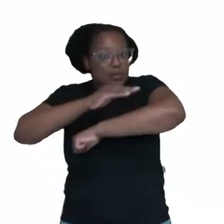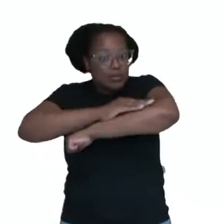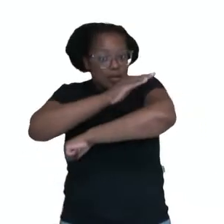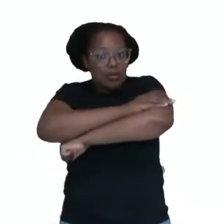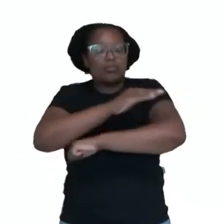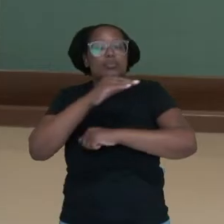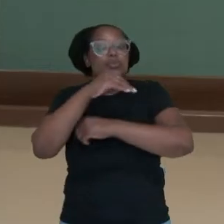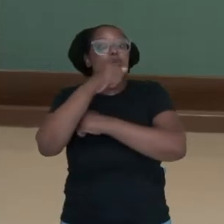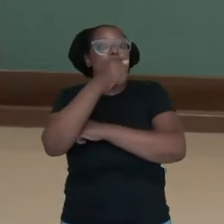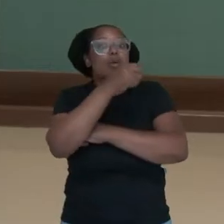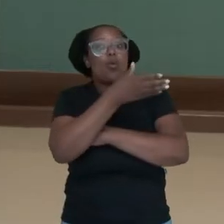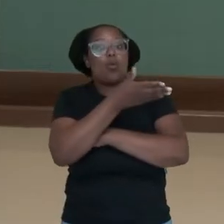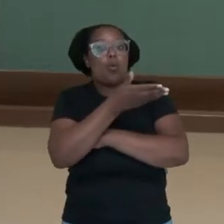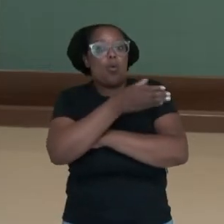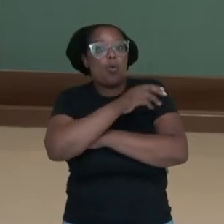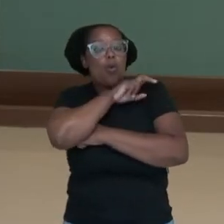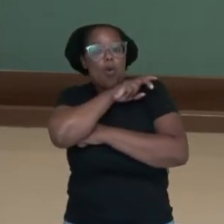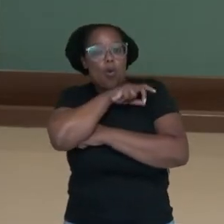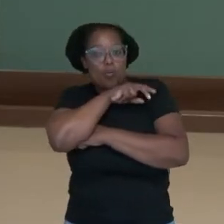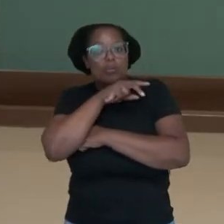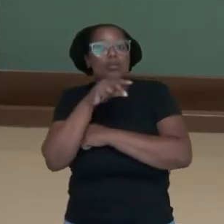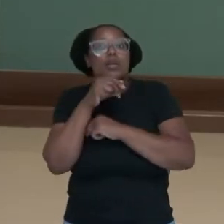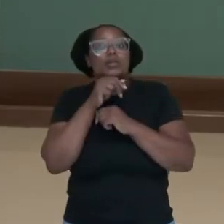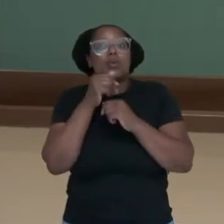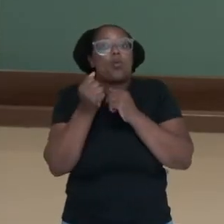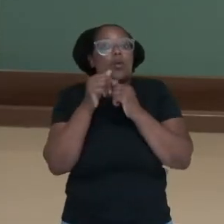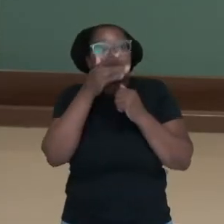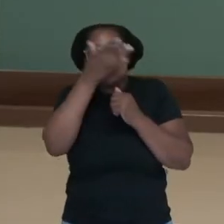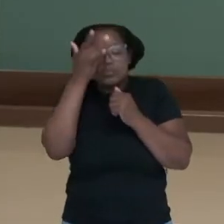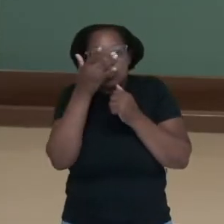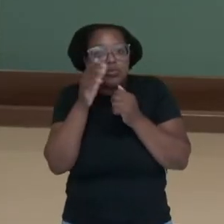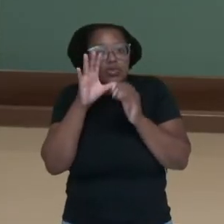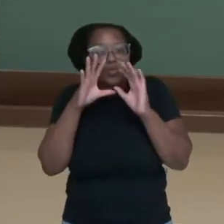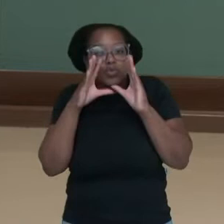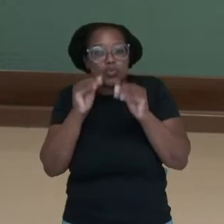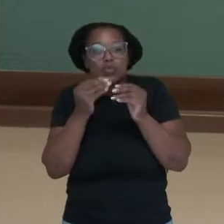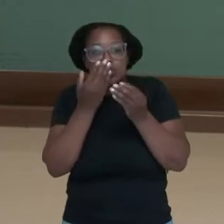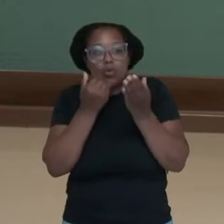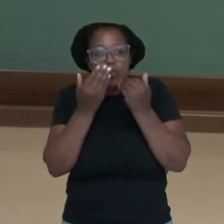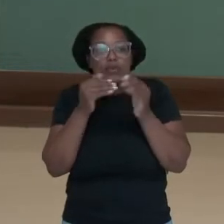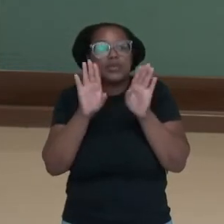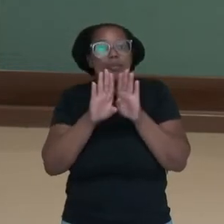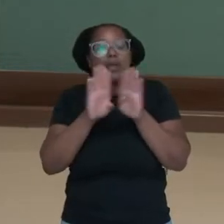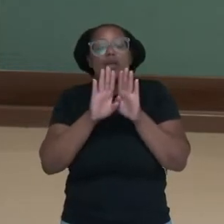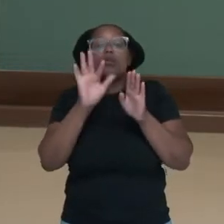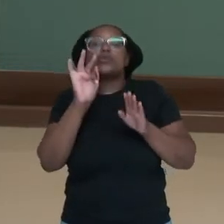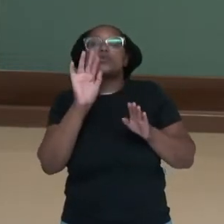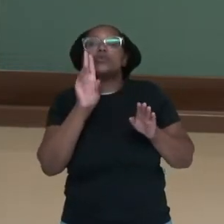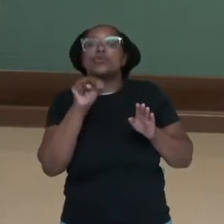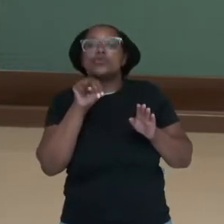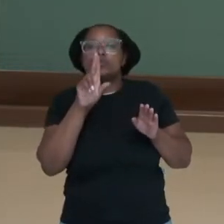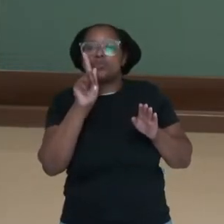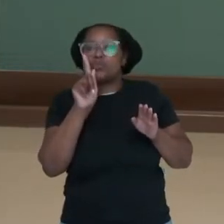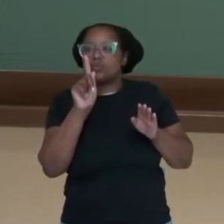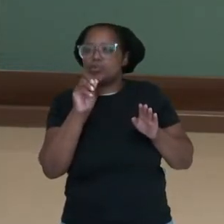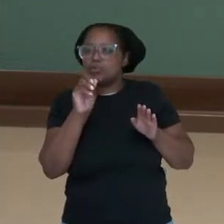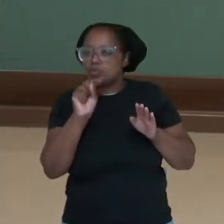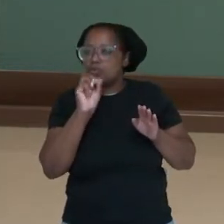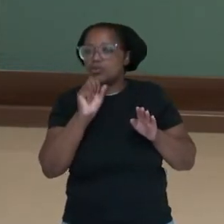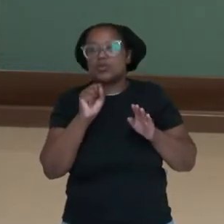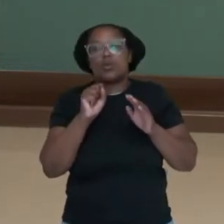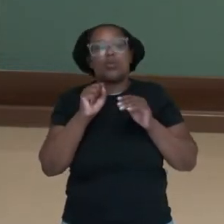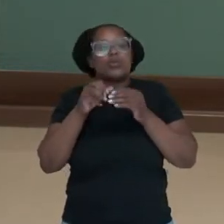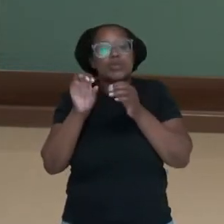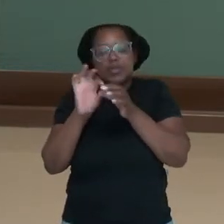nós temos quem? Os fungos, que são os decompositores. Então aqui a gente tem uma sequência